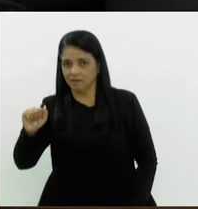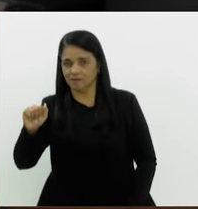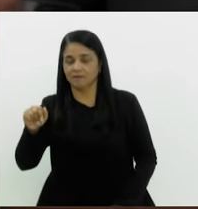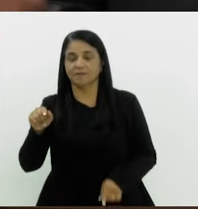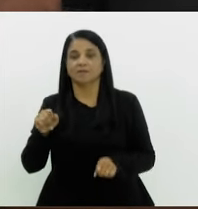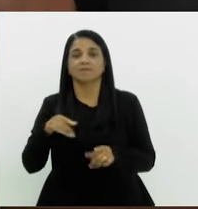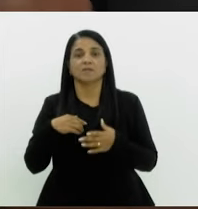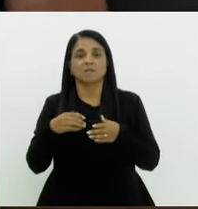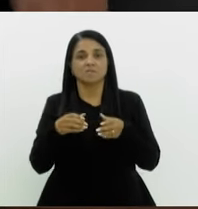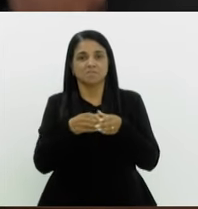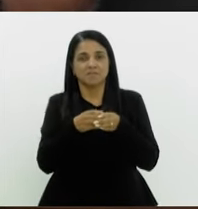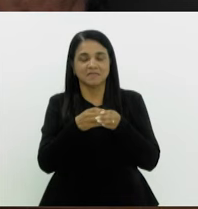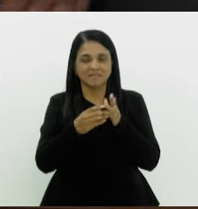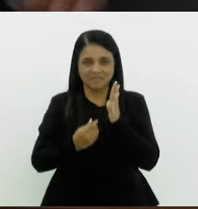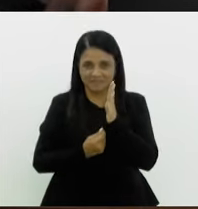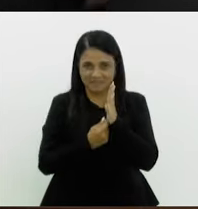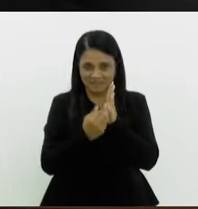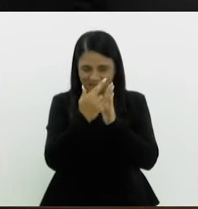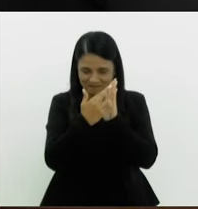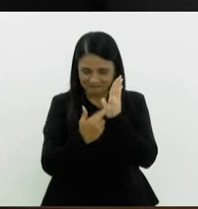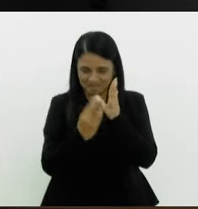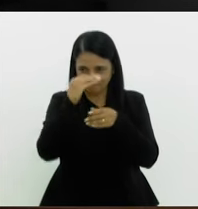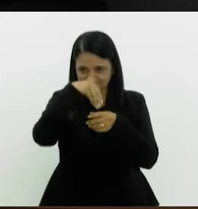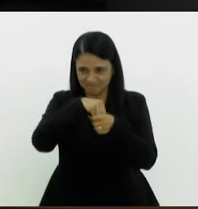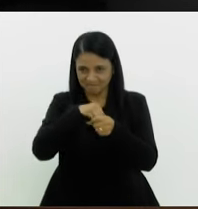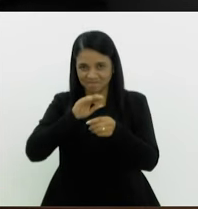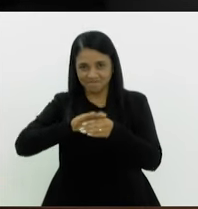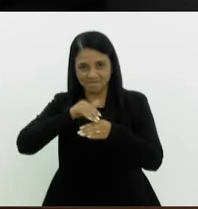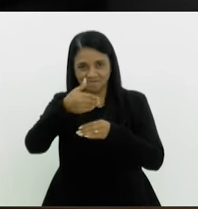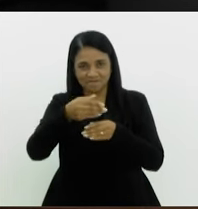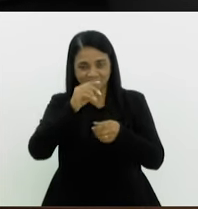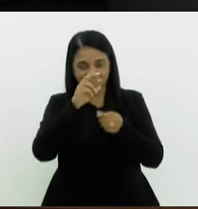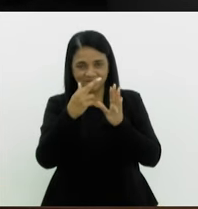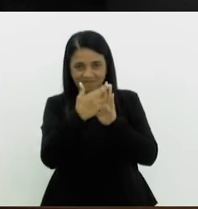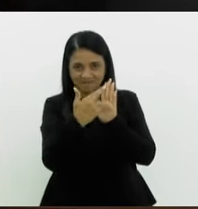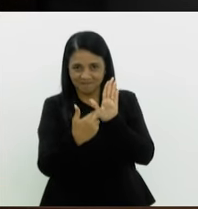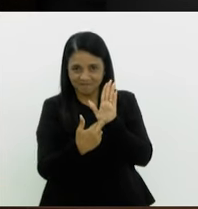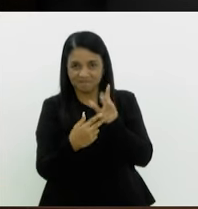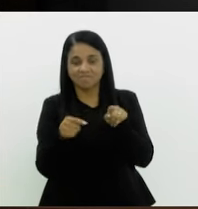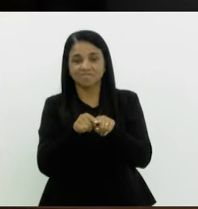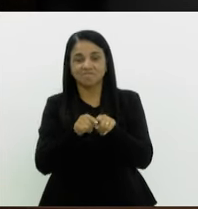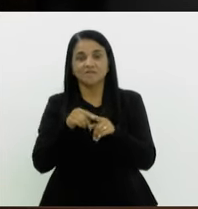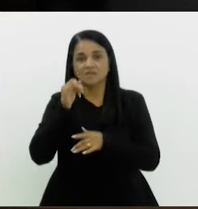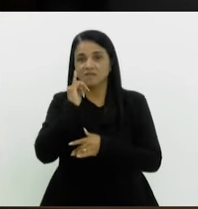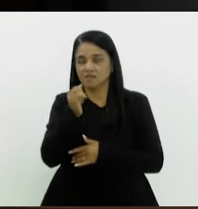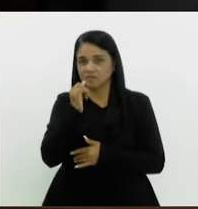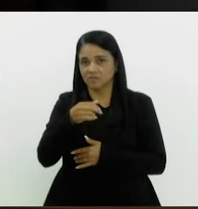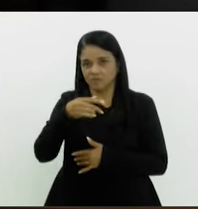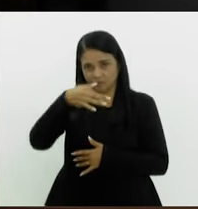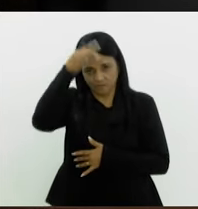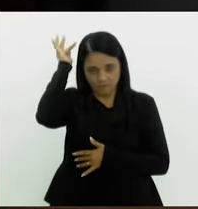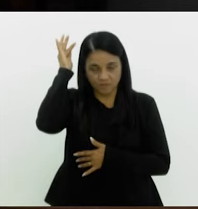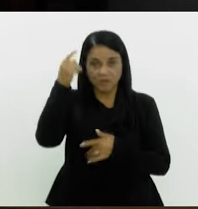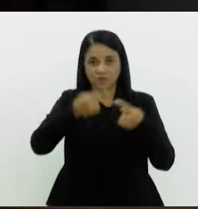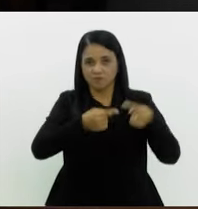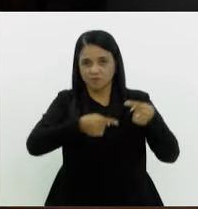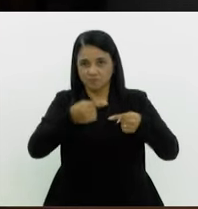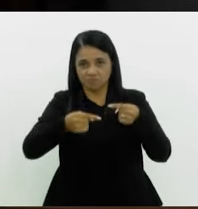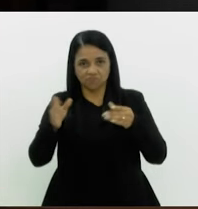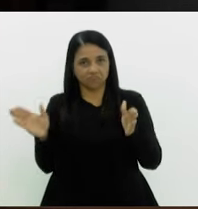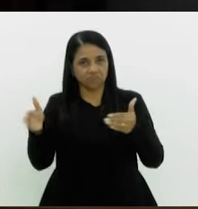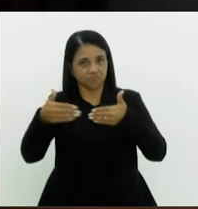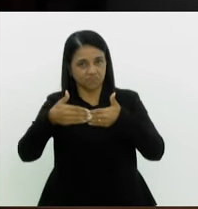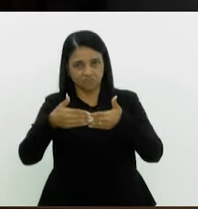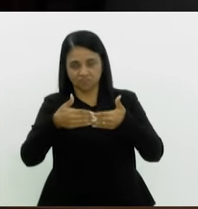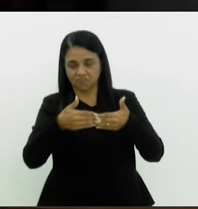Parecer da Comissão de Normas Internas e Proposições Externas, favorável, relator, deputado Fred Pacheco. Em discussão, não havendo